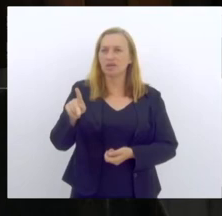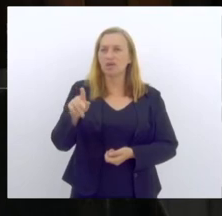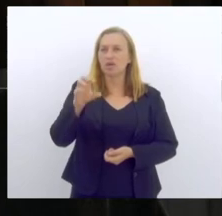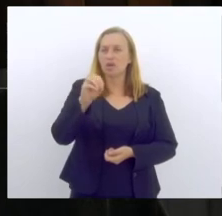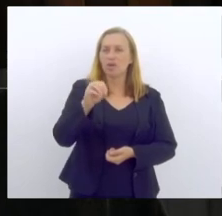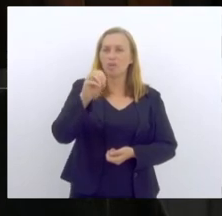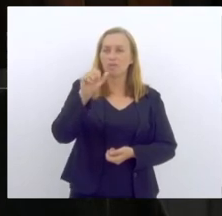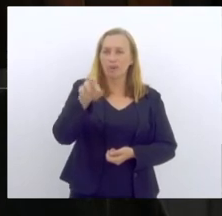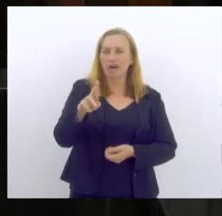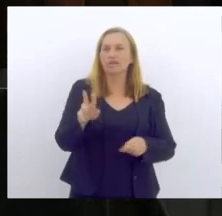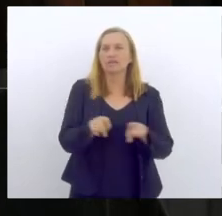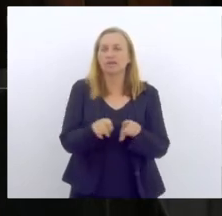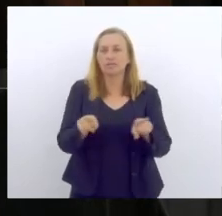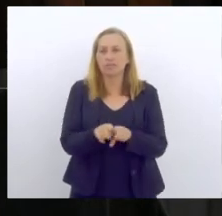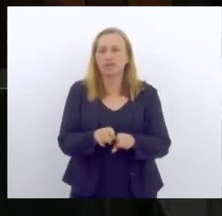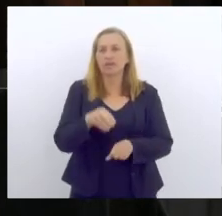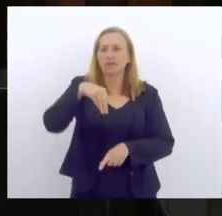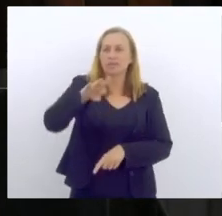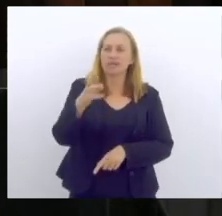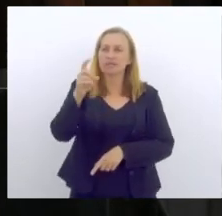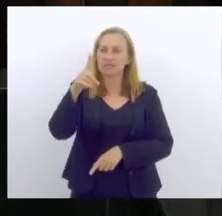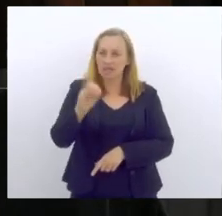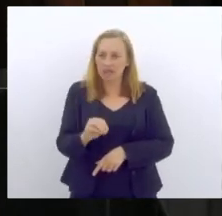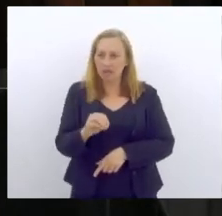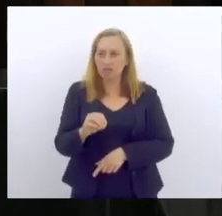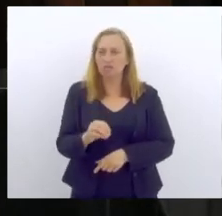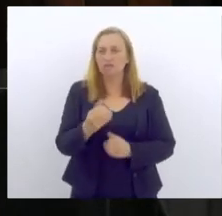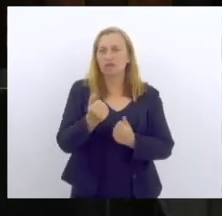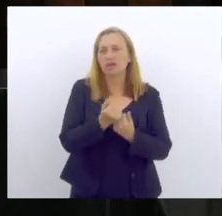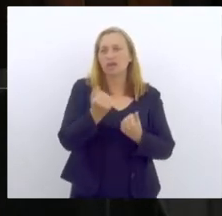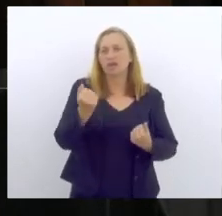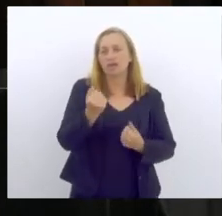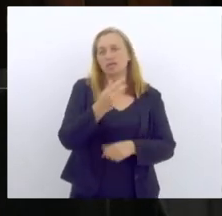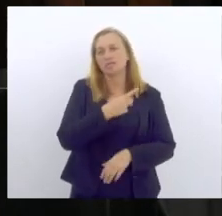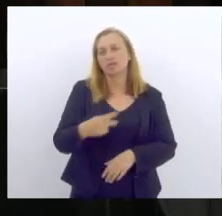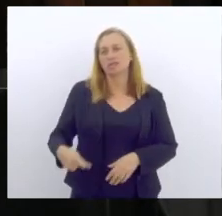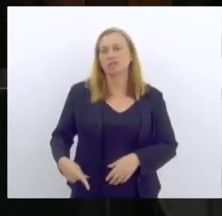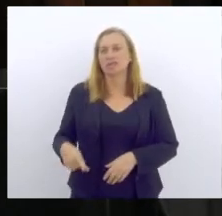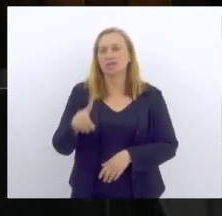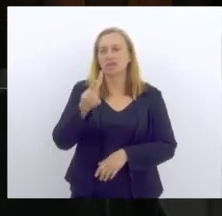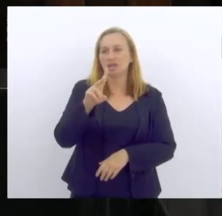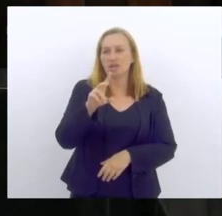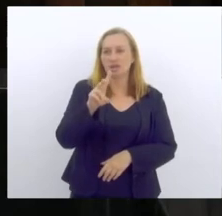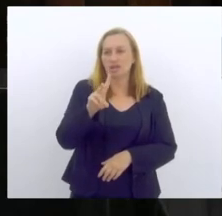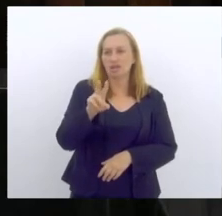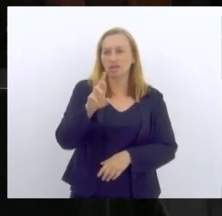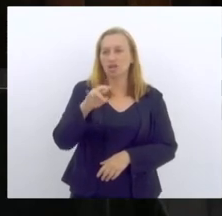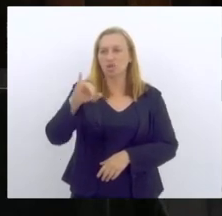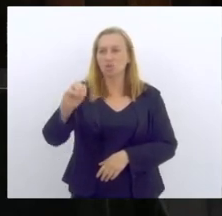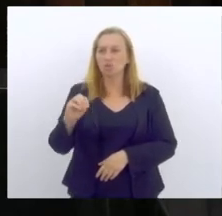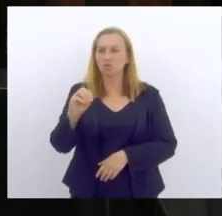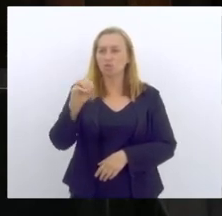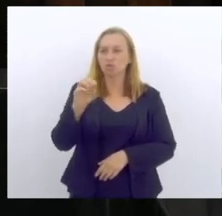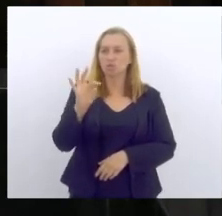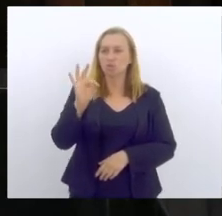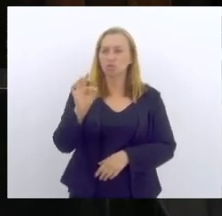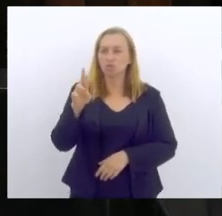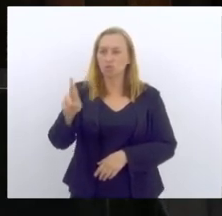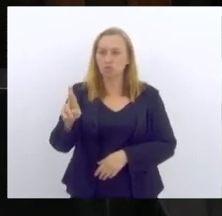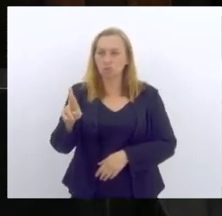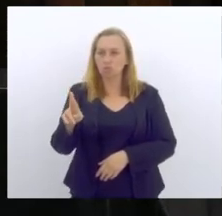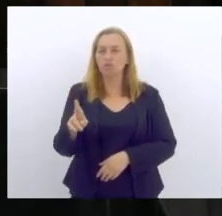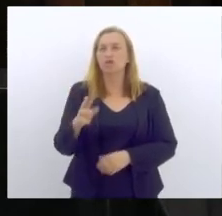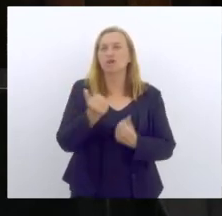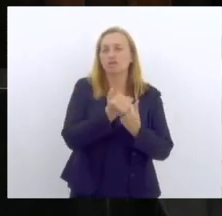conosco também Marcelo Alves ex-presidente da reitor aqui presente o Marco a porta que veio de Brasília